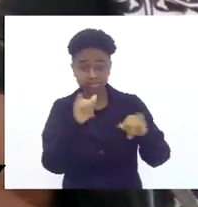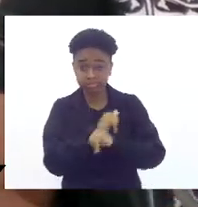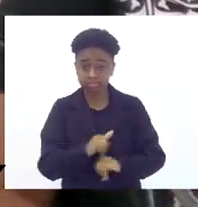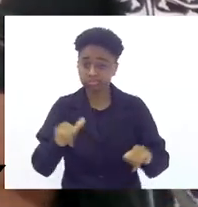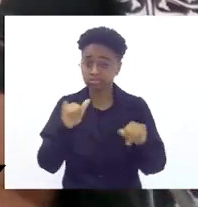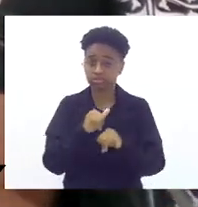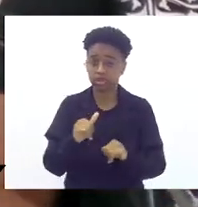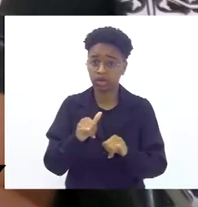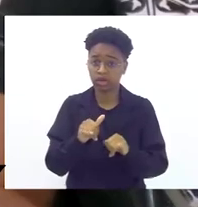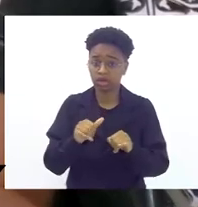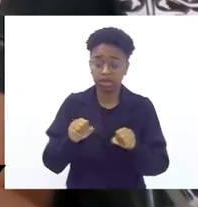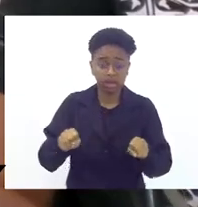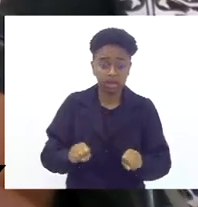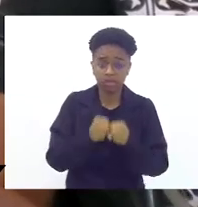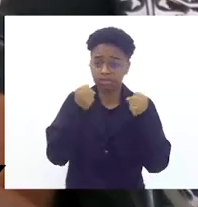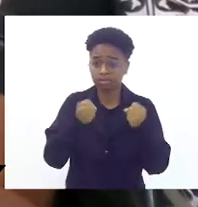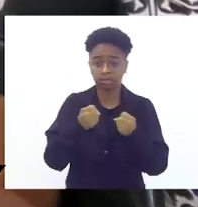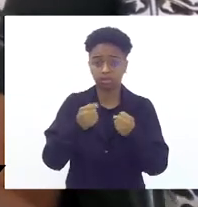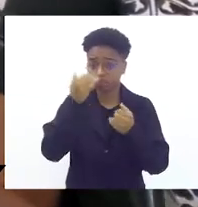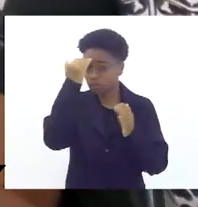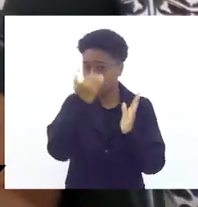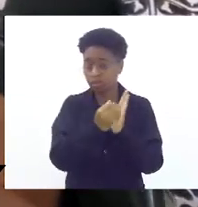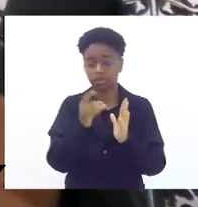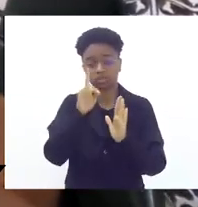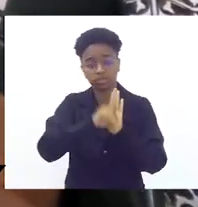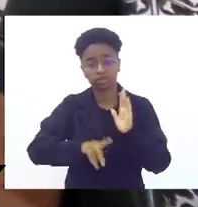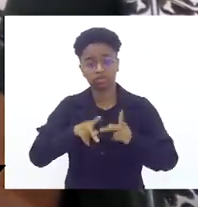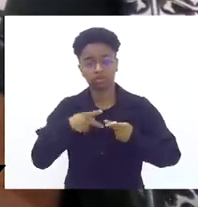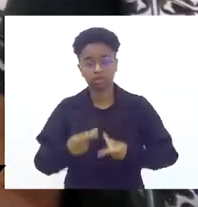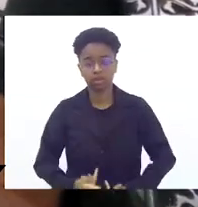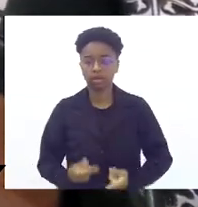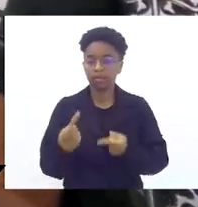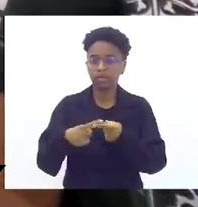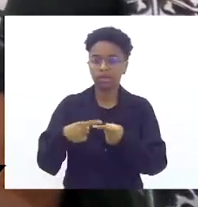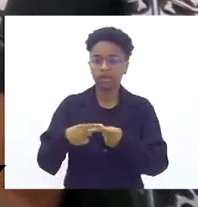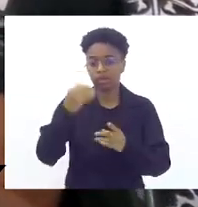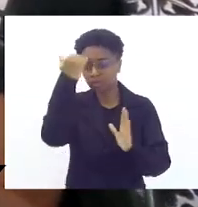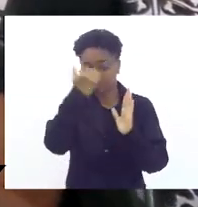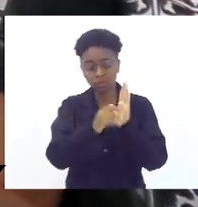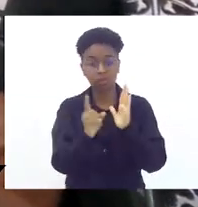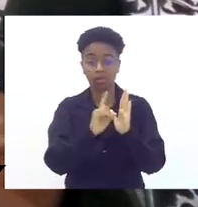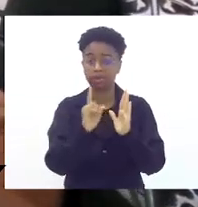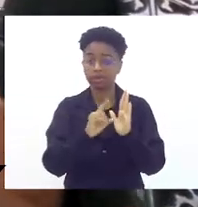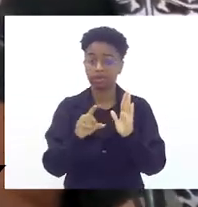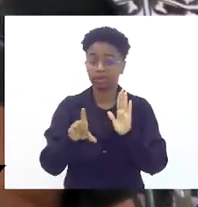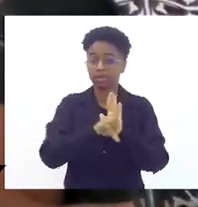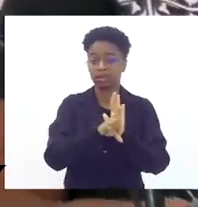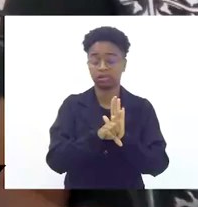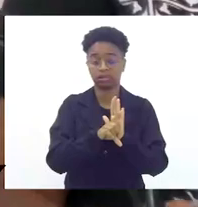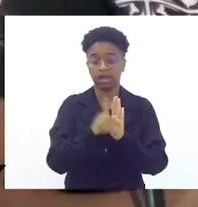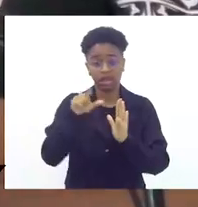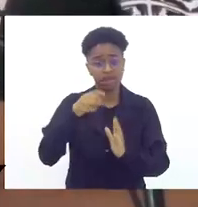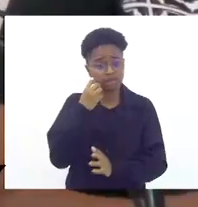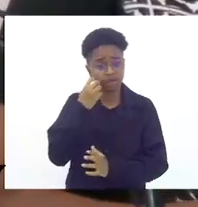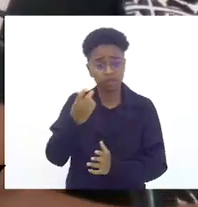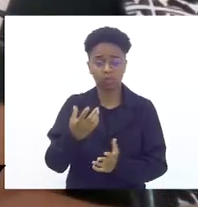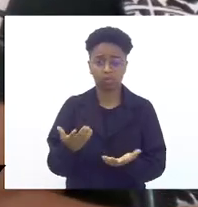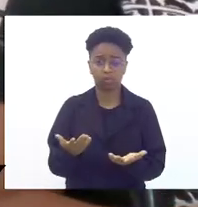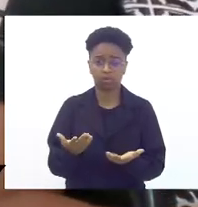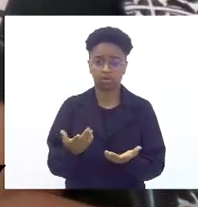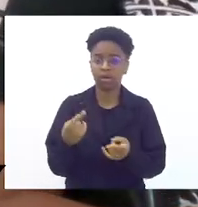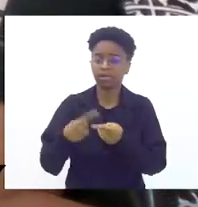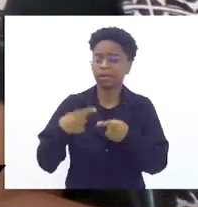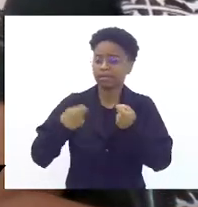uma violação de direitos humanos uma um estado de coisas institucional é um descumprimento da lei é vexatório é vegetatório